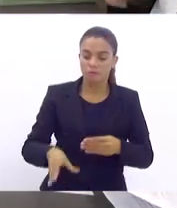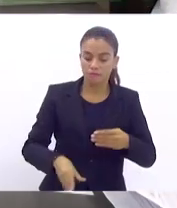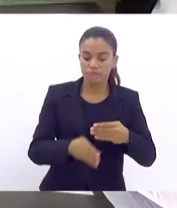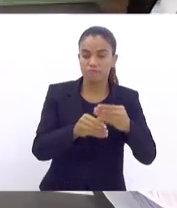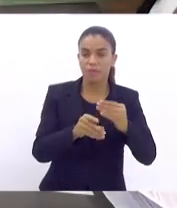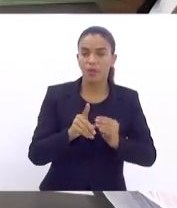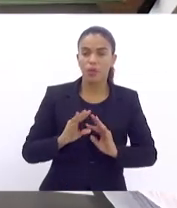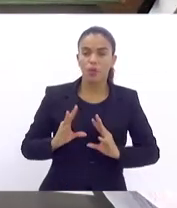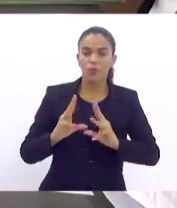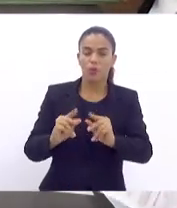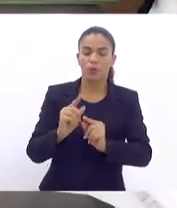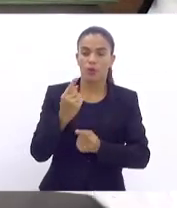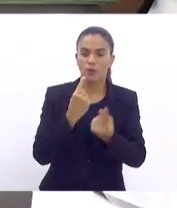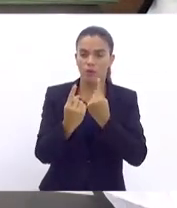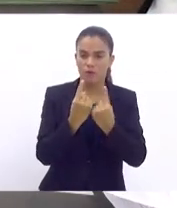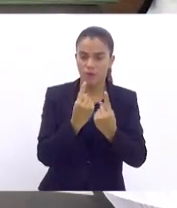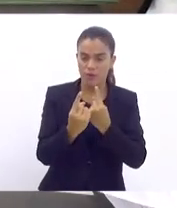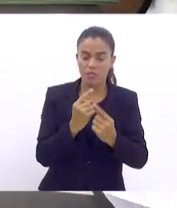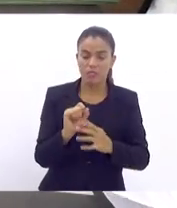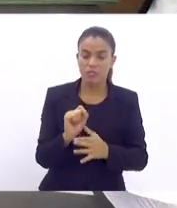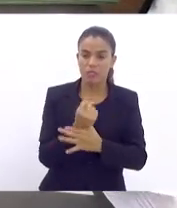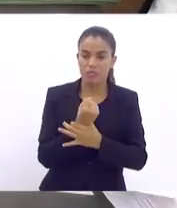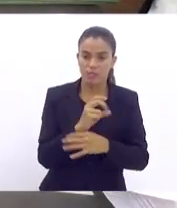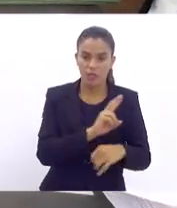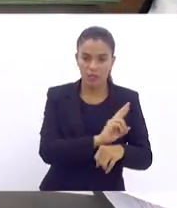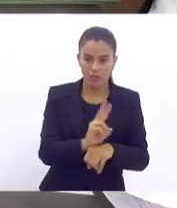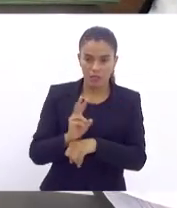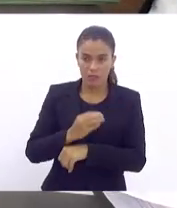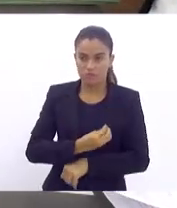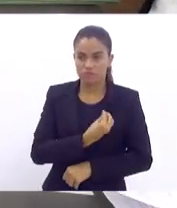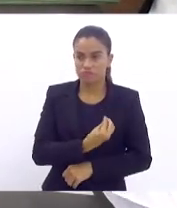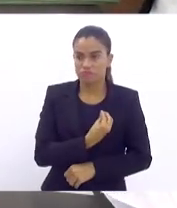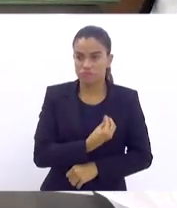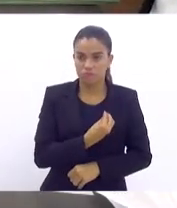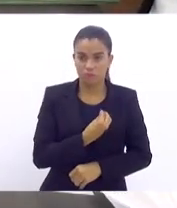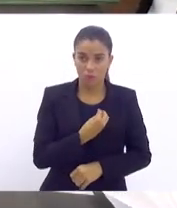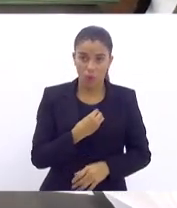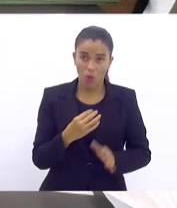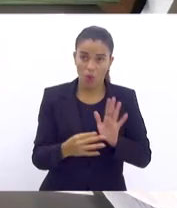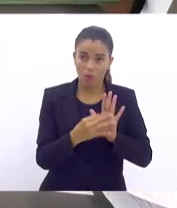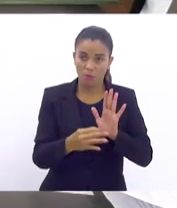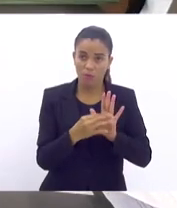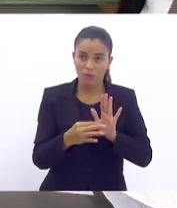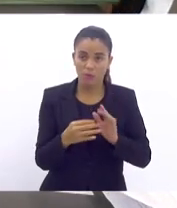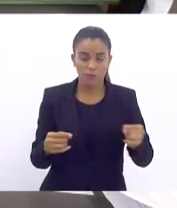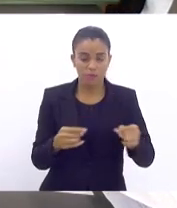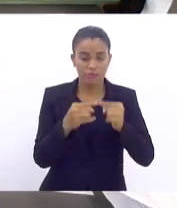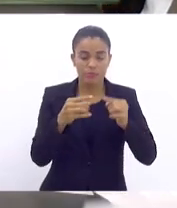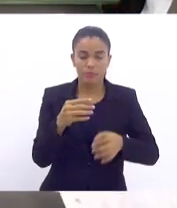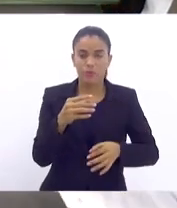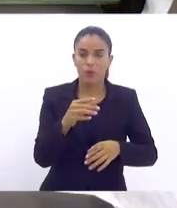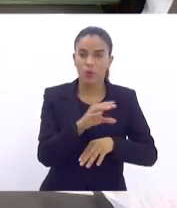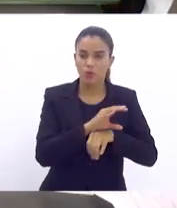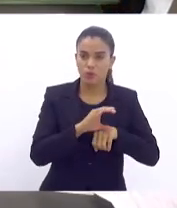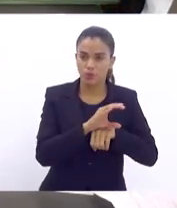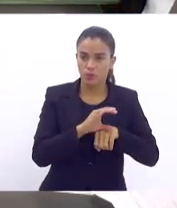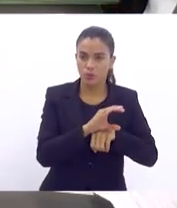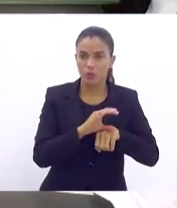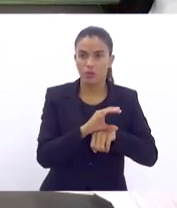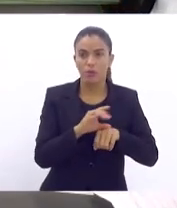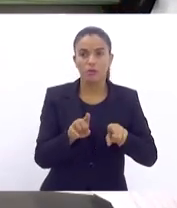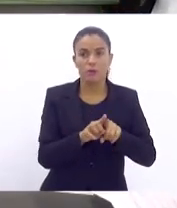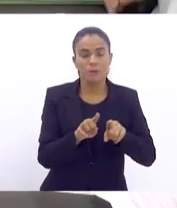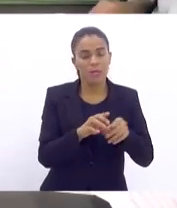em todas as rodovias estaduais o programa segurança presente meu parecer é pela inconstitucionalidade concluindo por transformação em